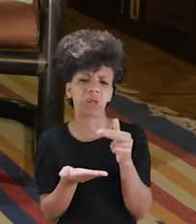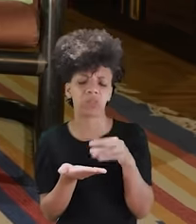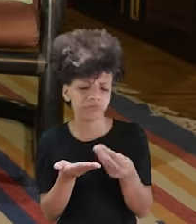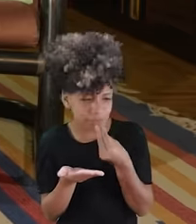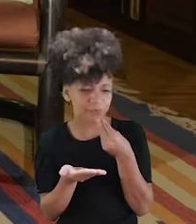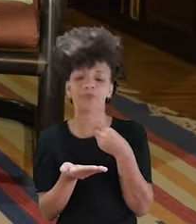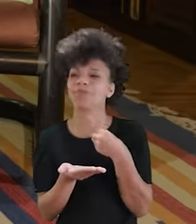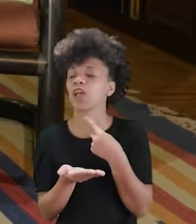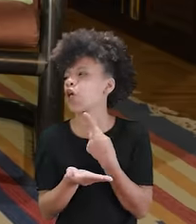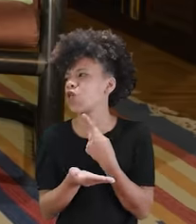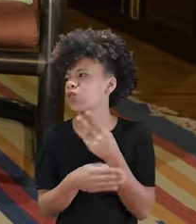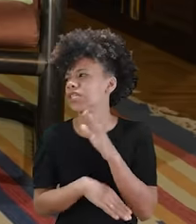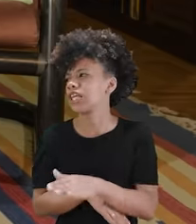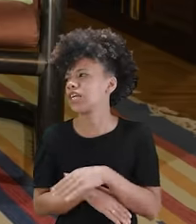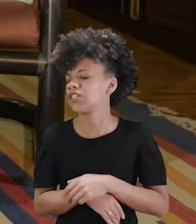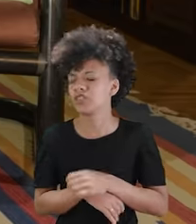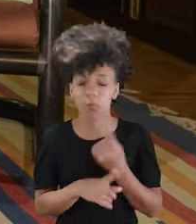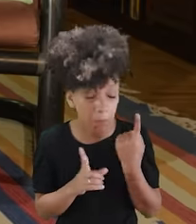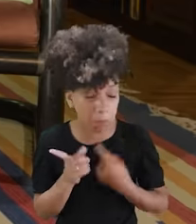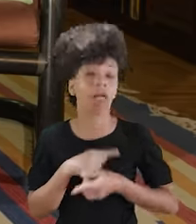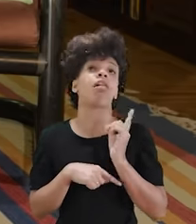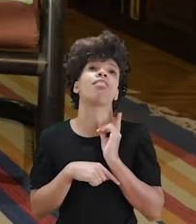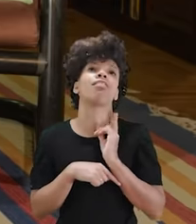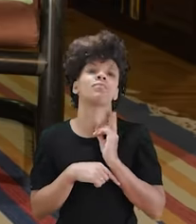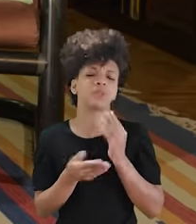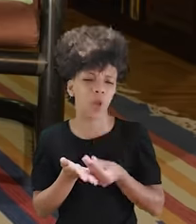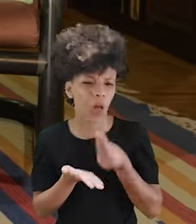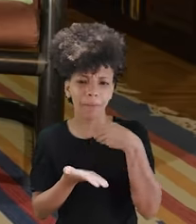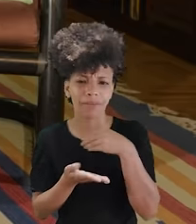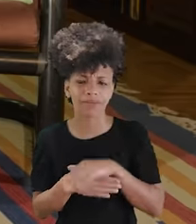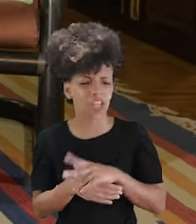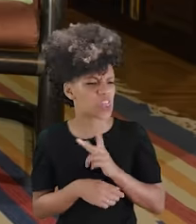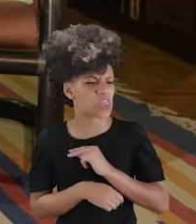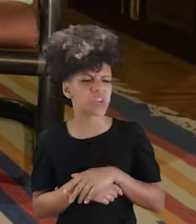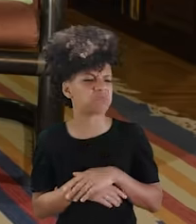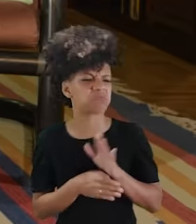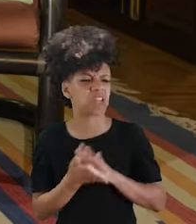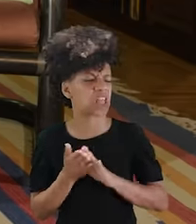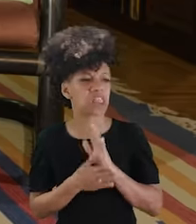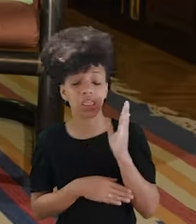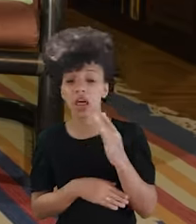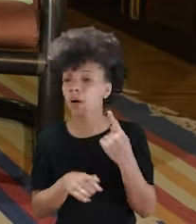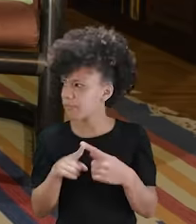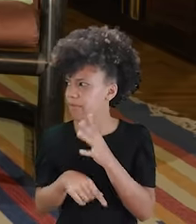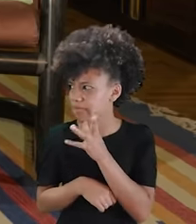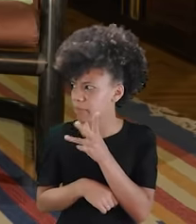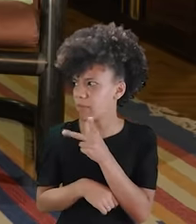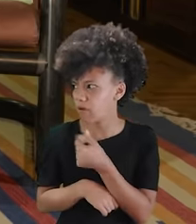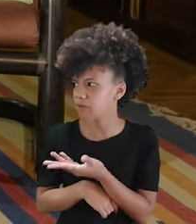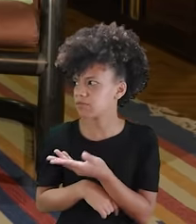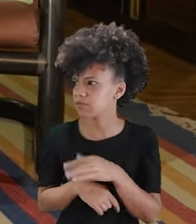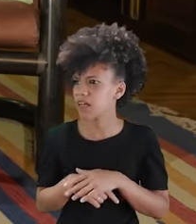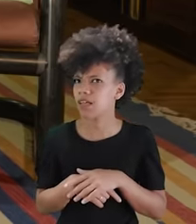foi Nossa não dá efeito nenhum porque demora para dar uma errado ele vem depois de uma quando ele vem maluco né É porque eu fiquei três dias e aí eu